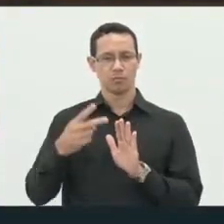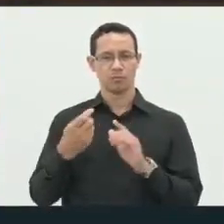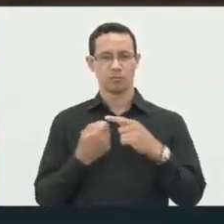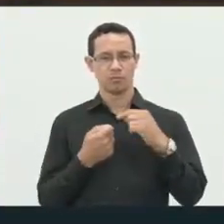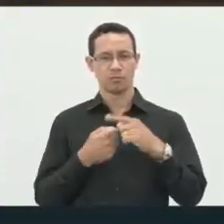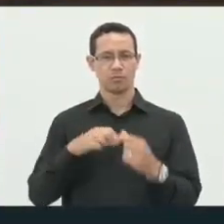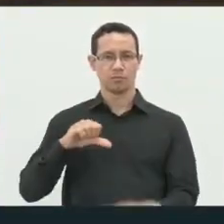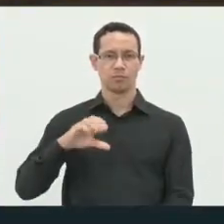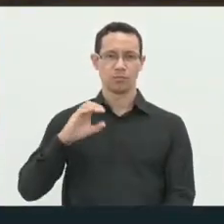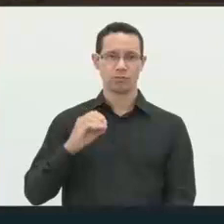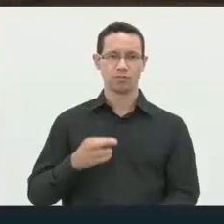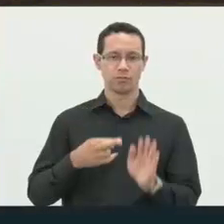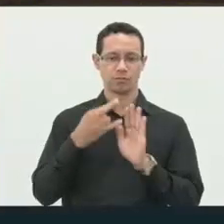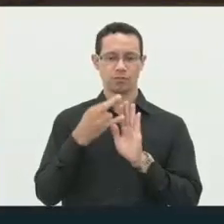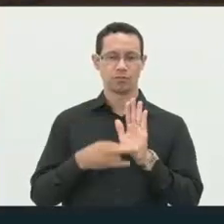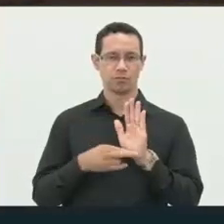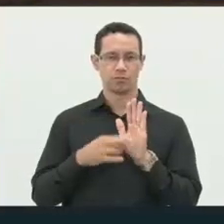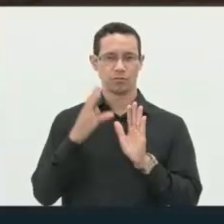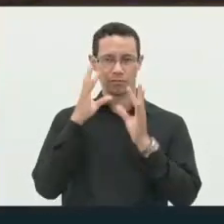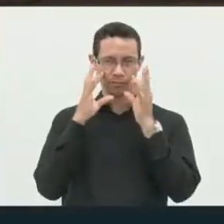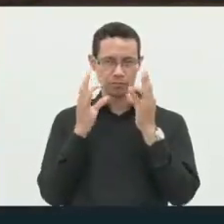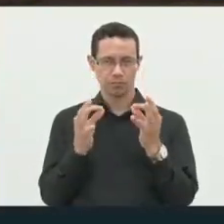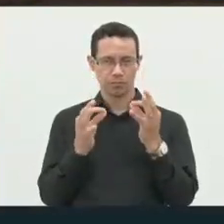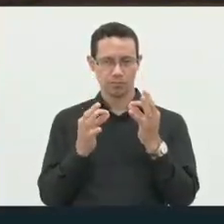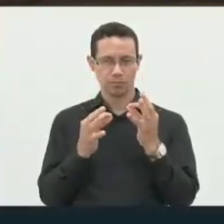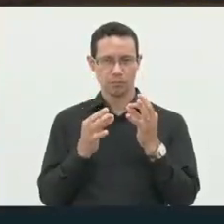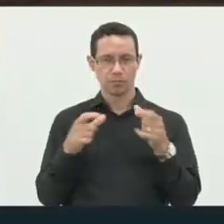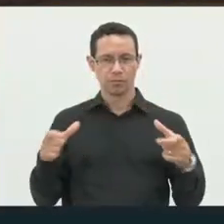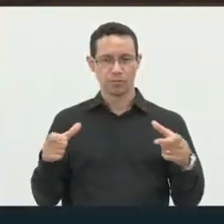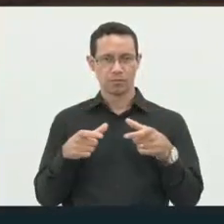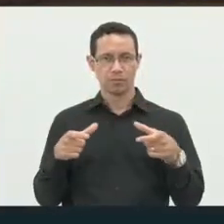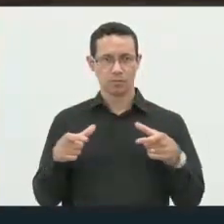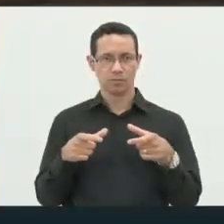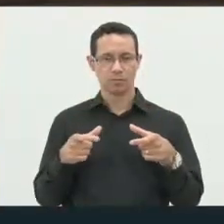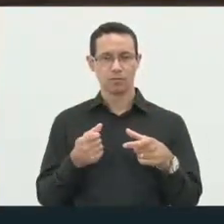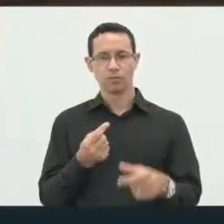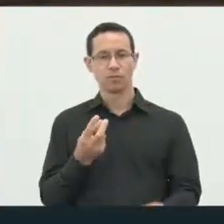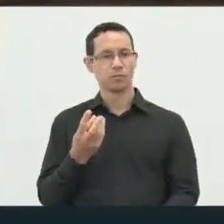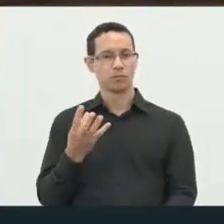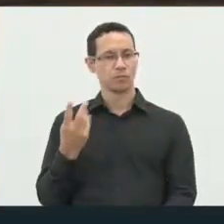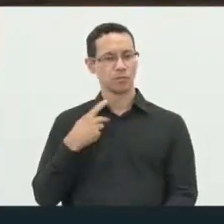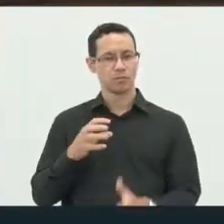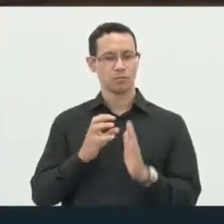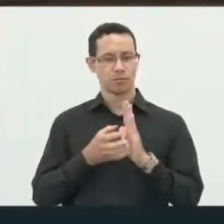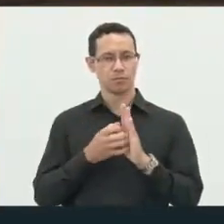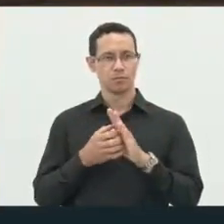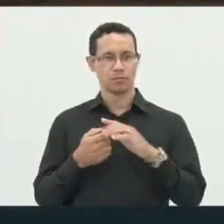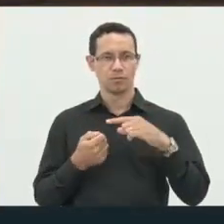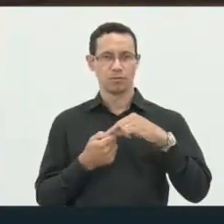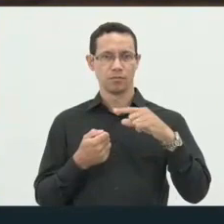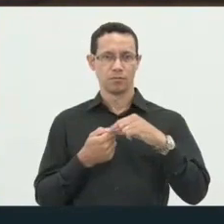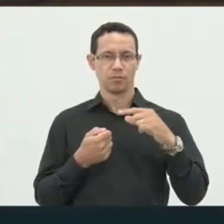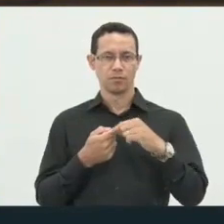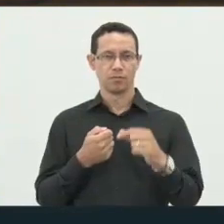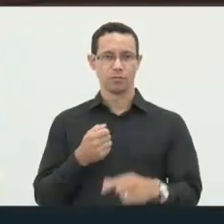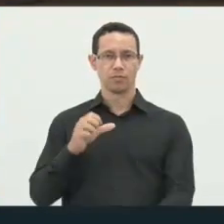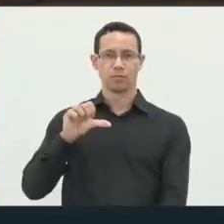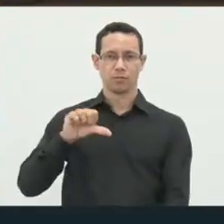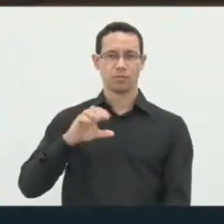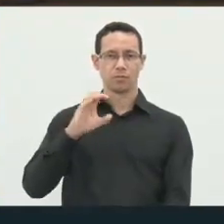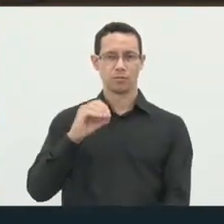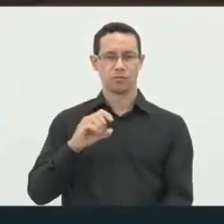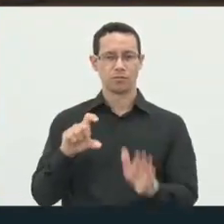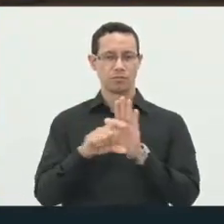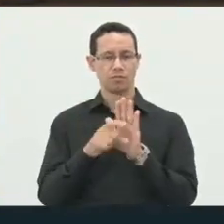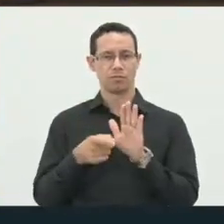deverá ser observada proporcionalidade partidária inciso 1º do Parágrafo 4º do artigo 90 o número de membros